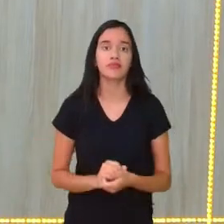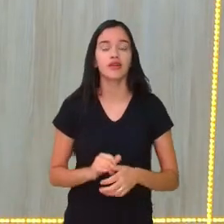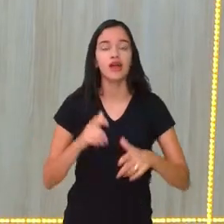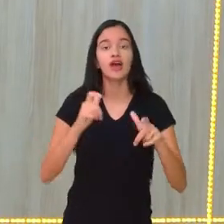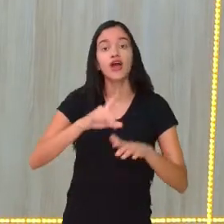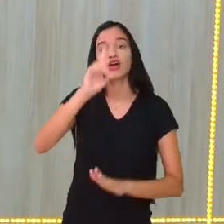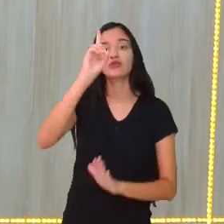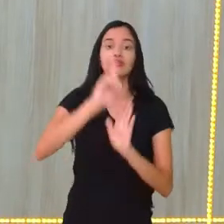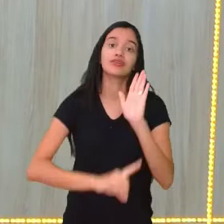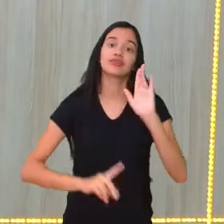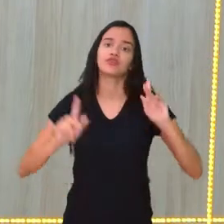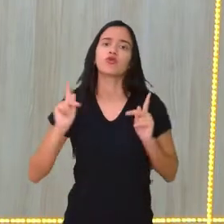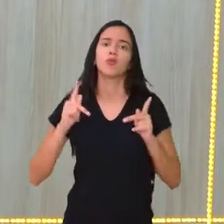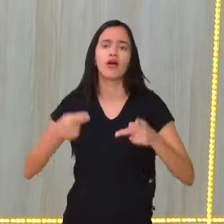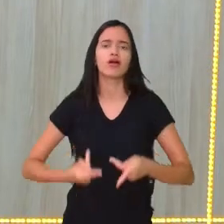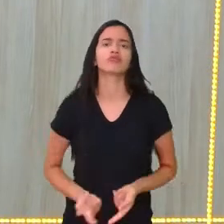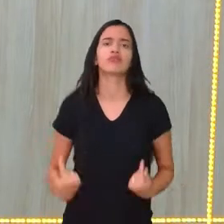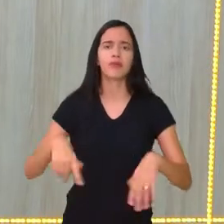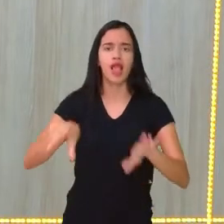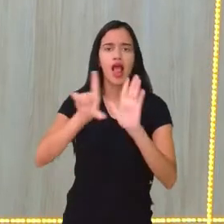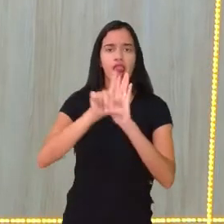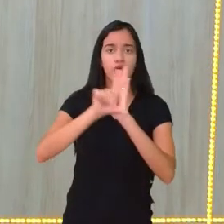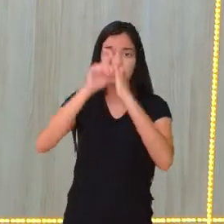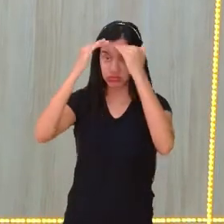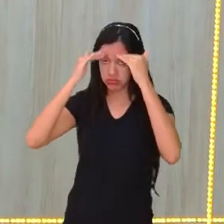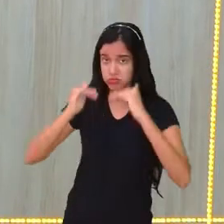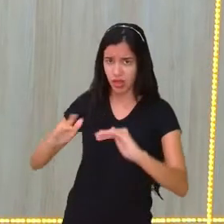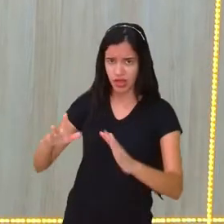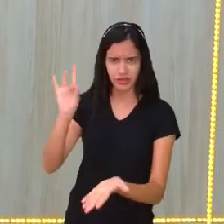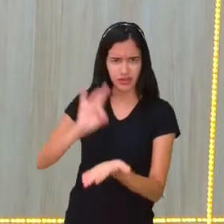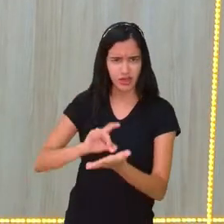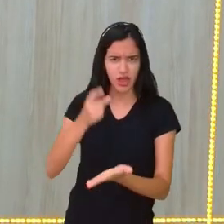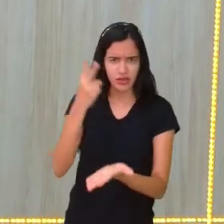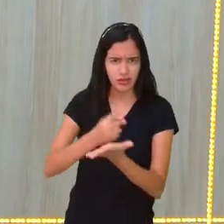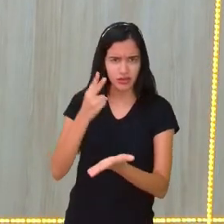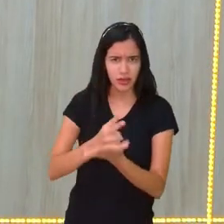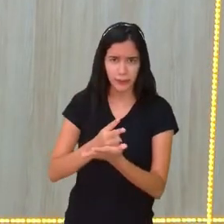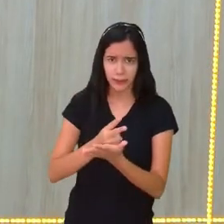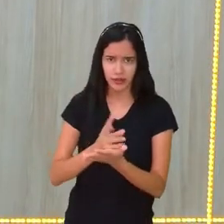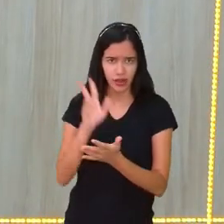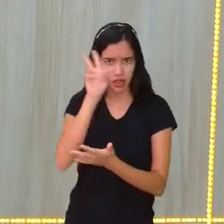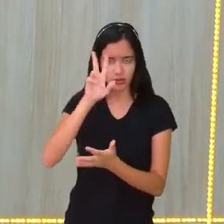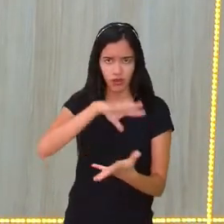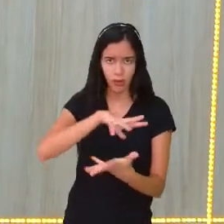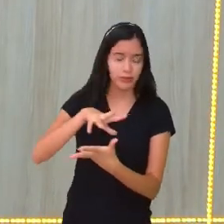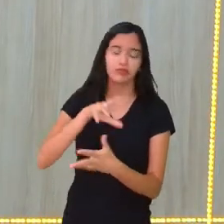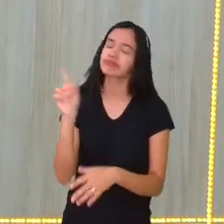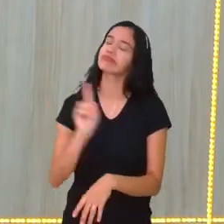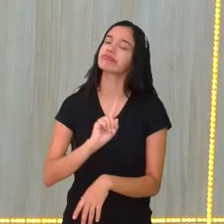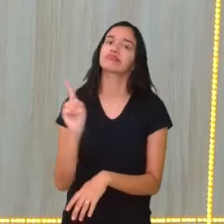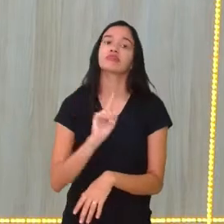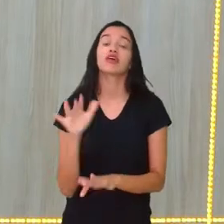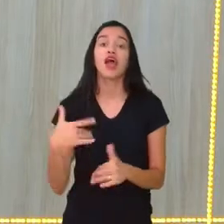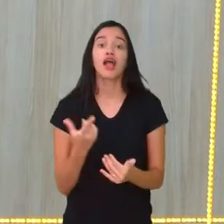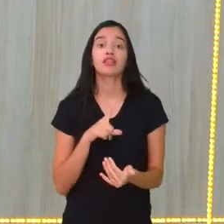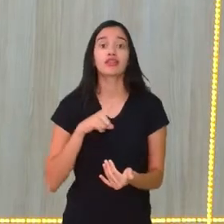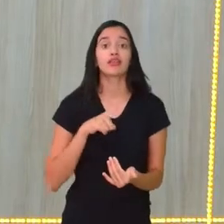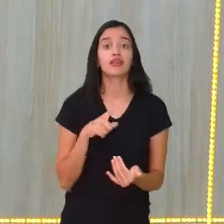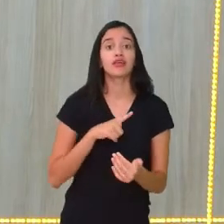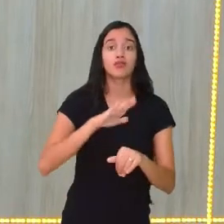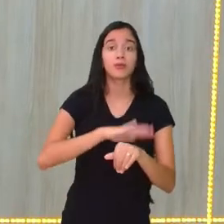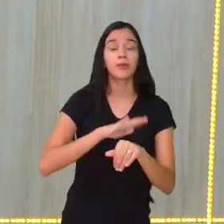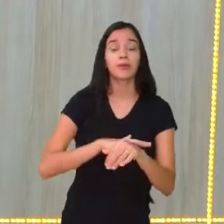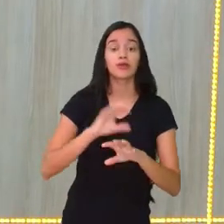os direitos humanos, as leis são obedecidas, mas nem sempre foi assim na história da humanidade. Né? Houve épocas em que a igreja,